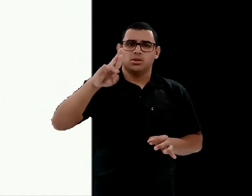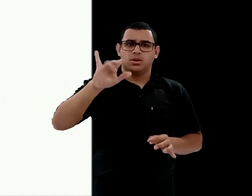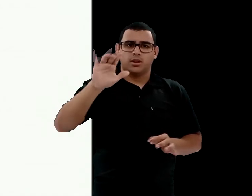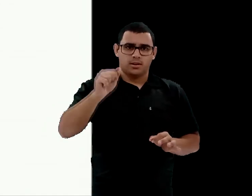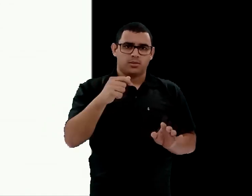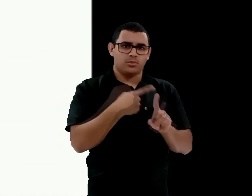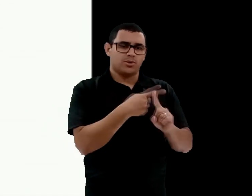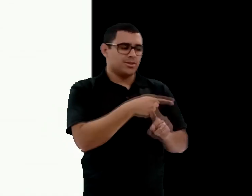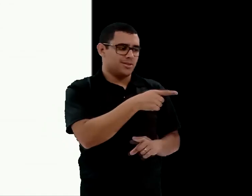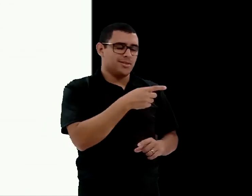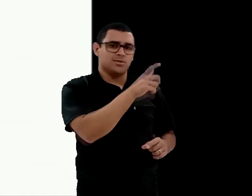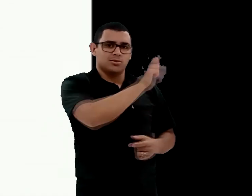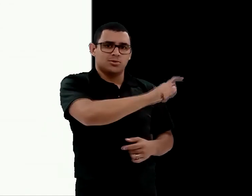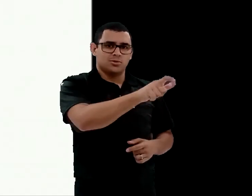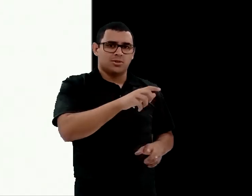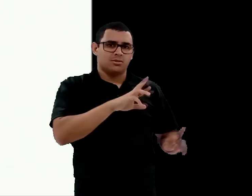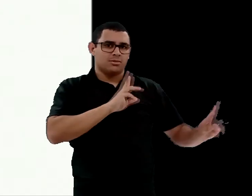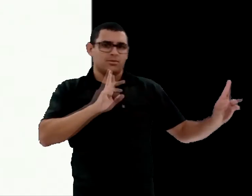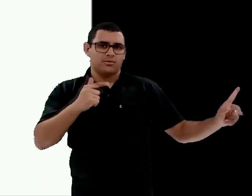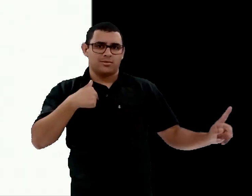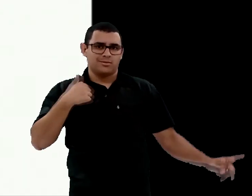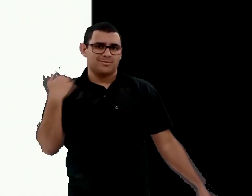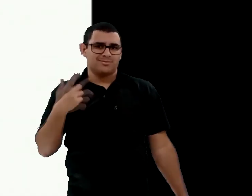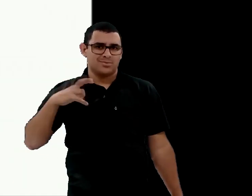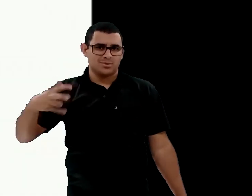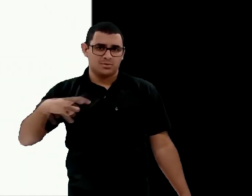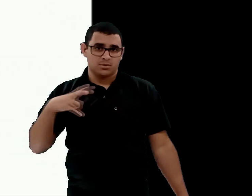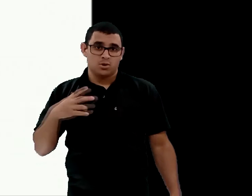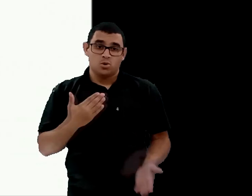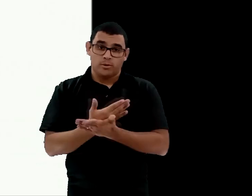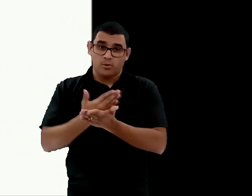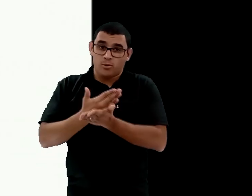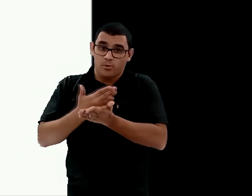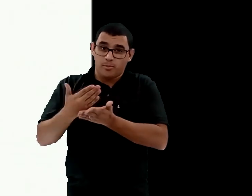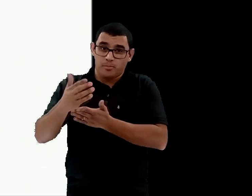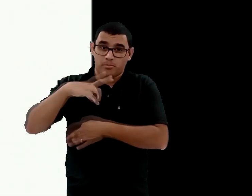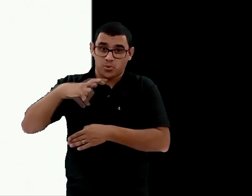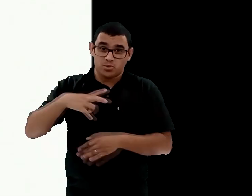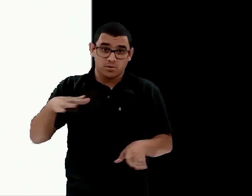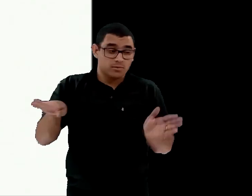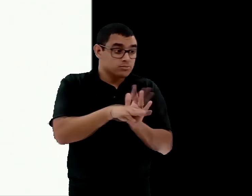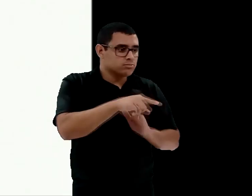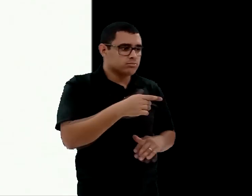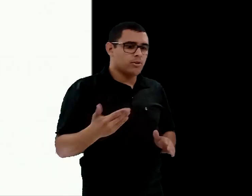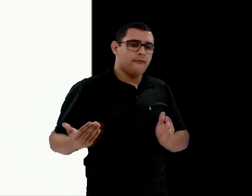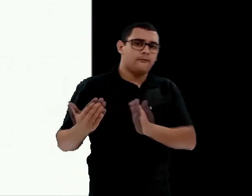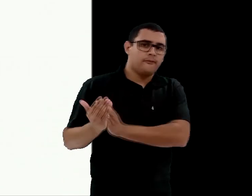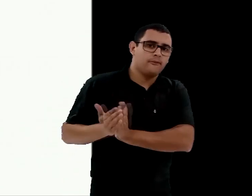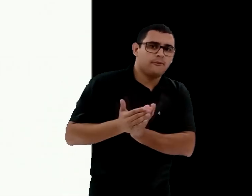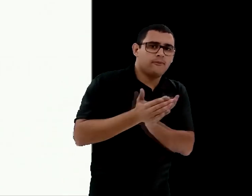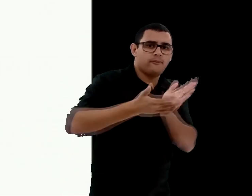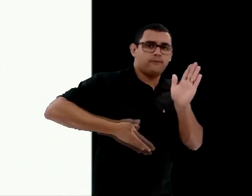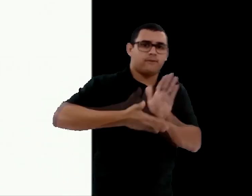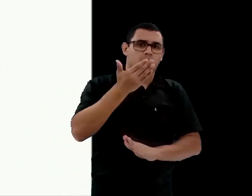Nos primeiros 30 anos que os portugueses chegam por aqui, eles não efetivam uma colonização. Quer dizer, eles vêm,